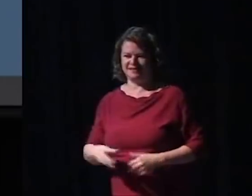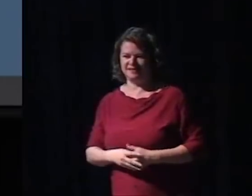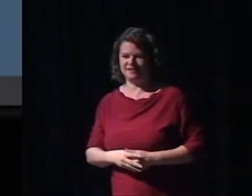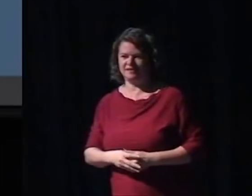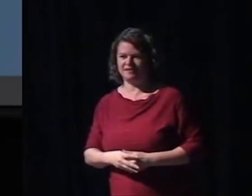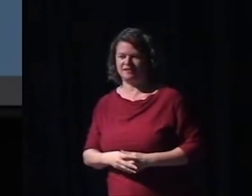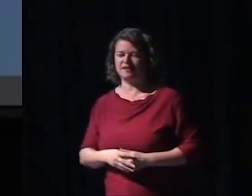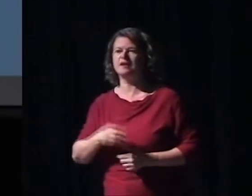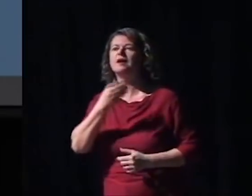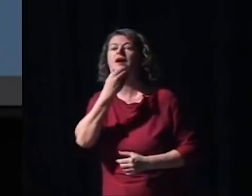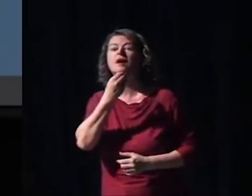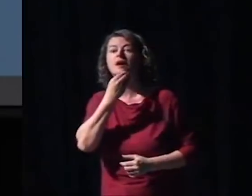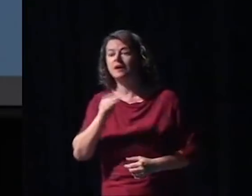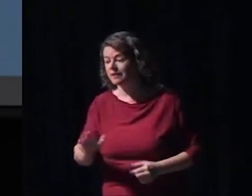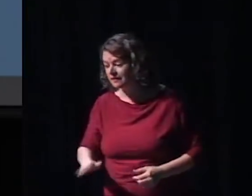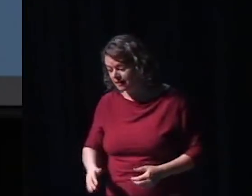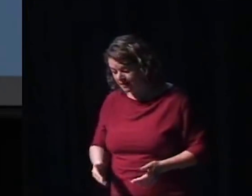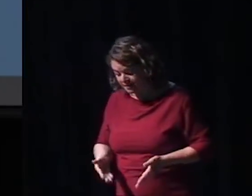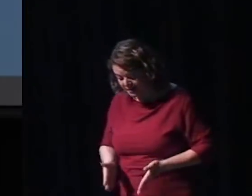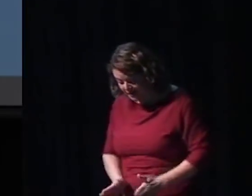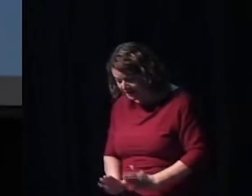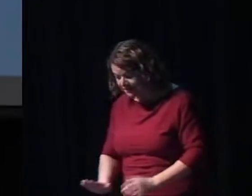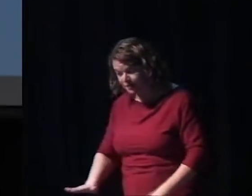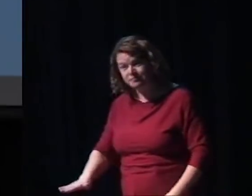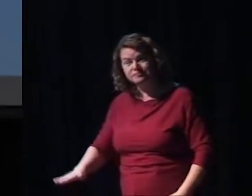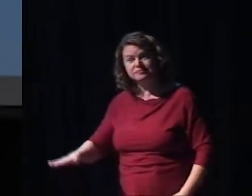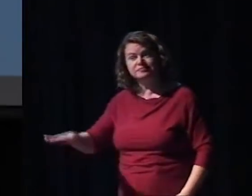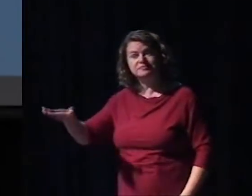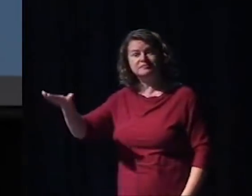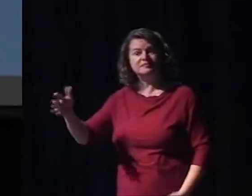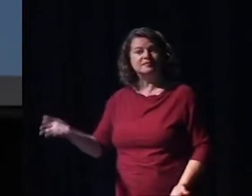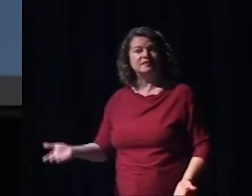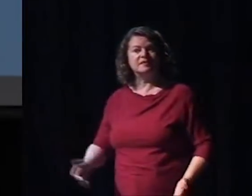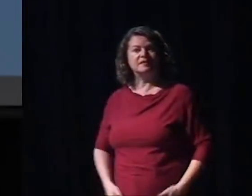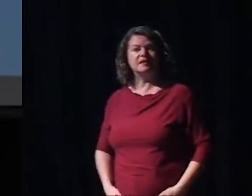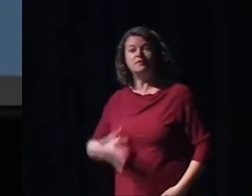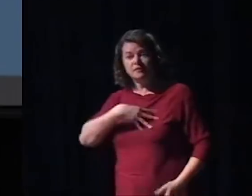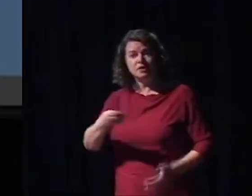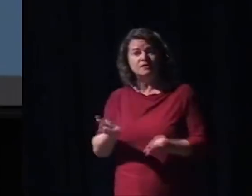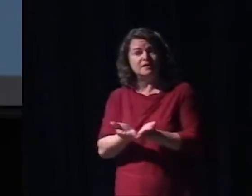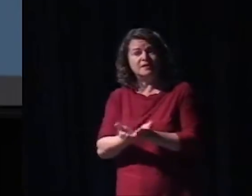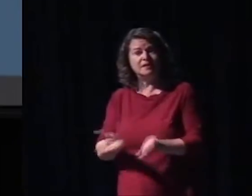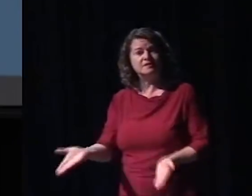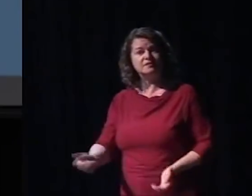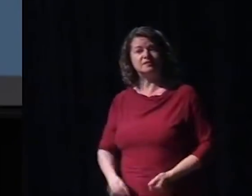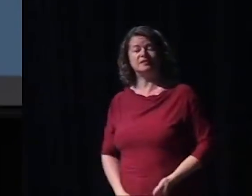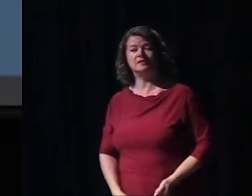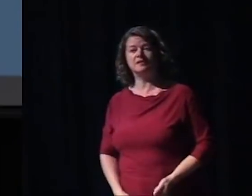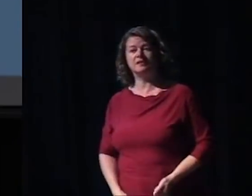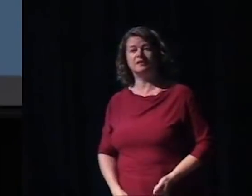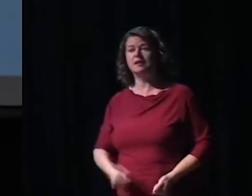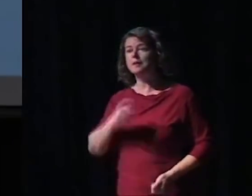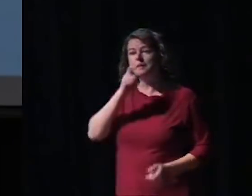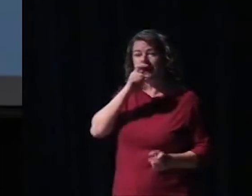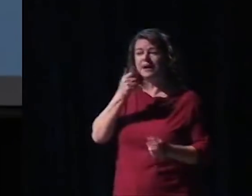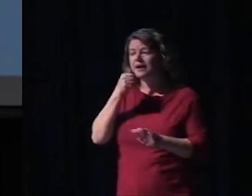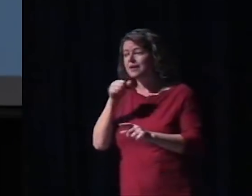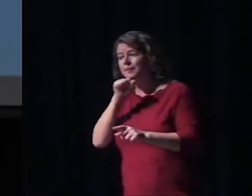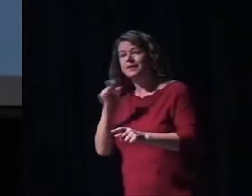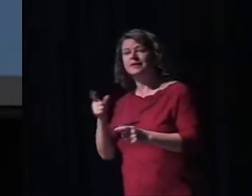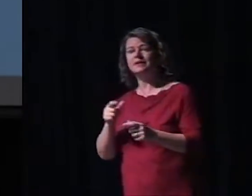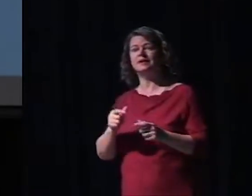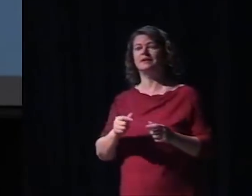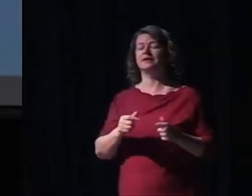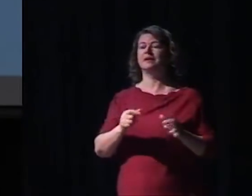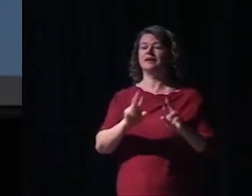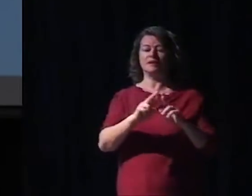que nasce filho de crente, seus pais, Manoá e sua mãe, da tribo de Dan, um homem